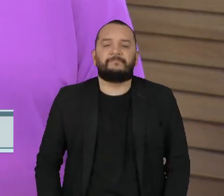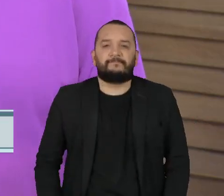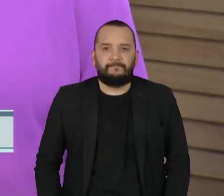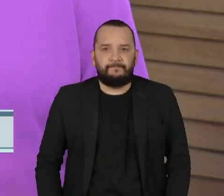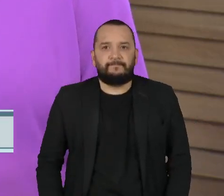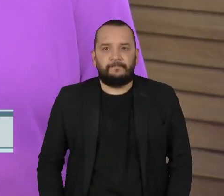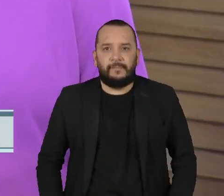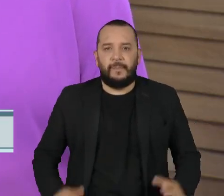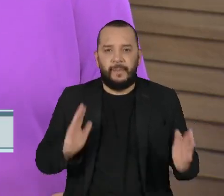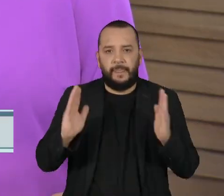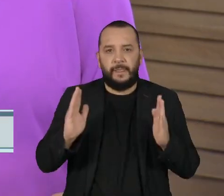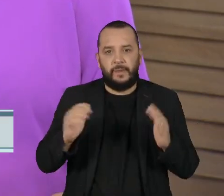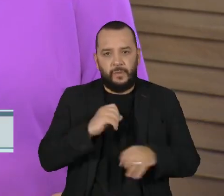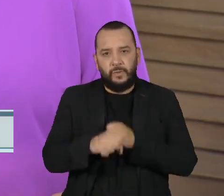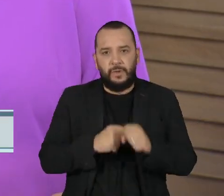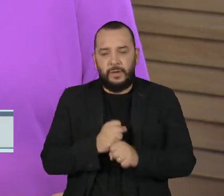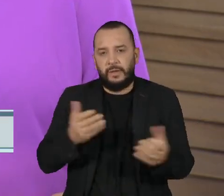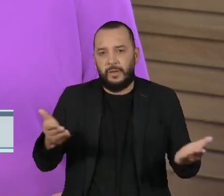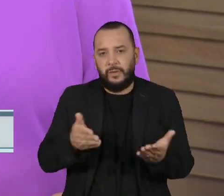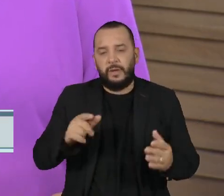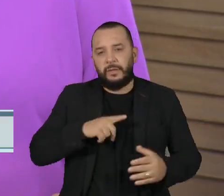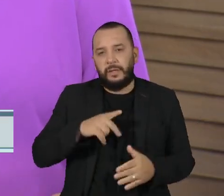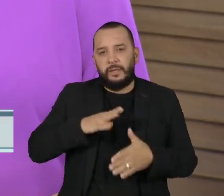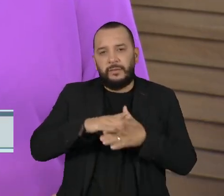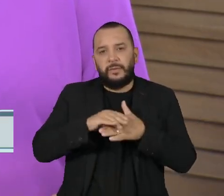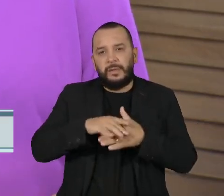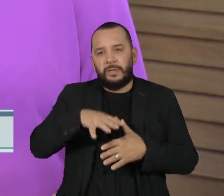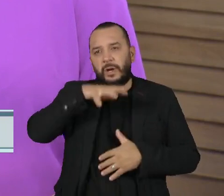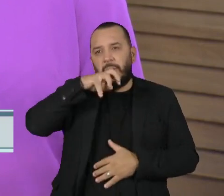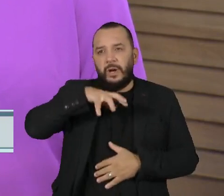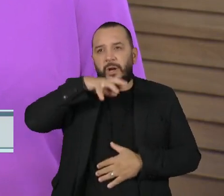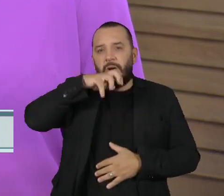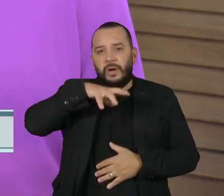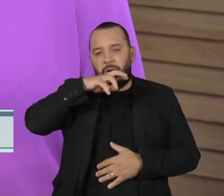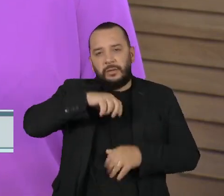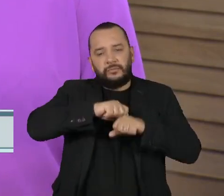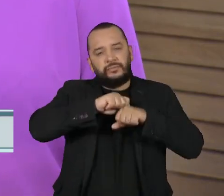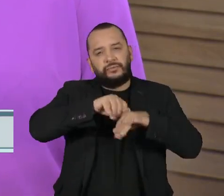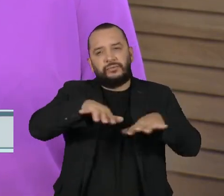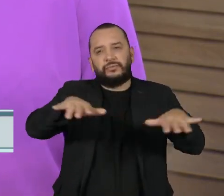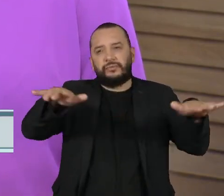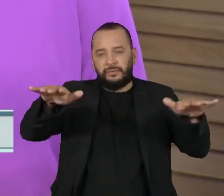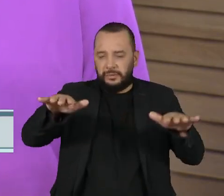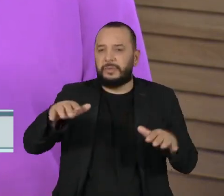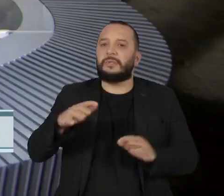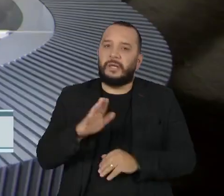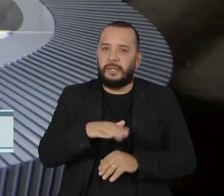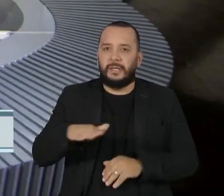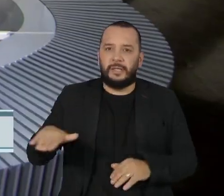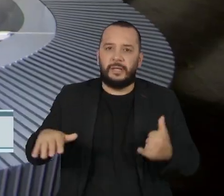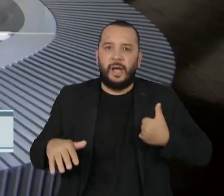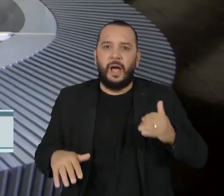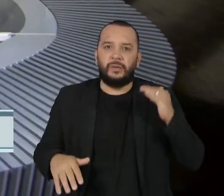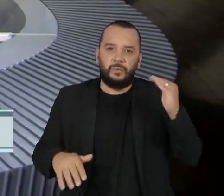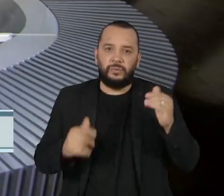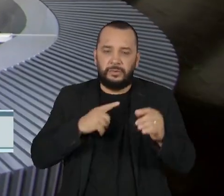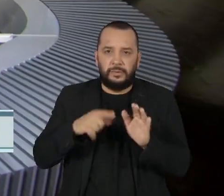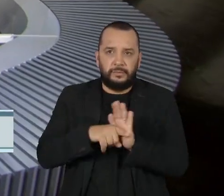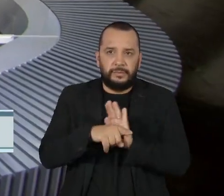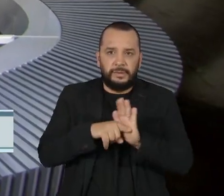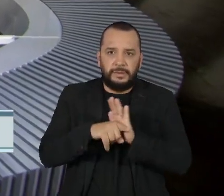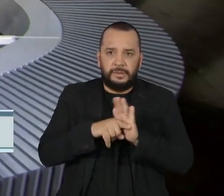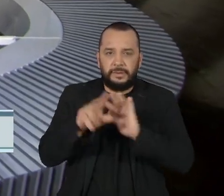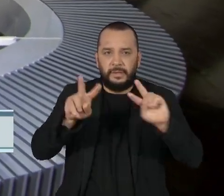Principalmente nesta época do ano, doenças respiratórias acometem tanto adultos quanto crianças. O novo boletim